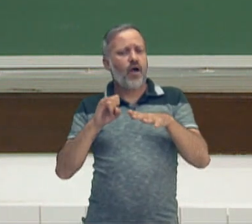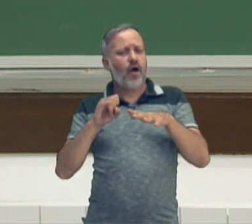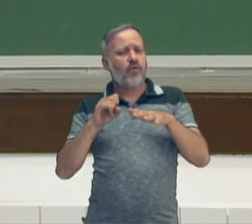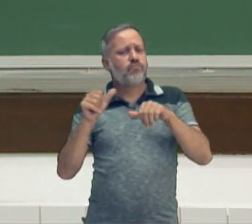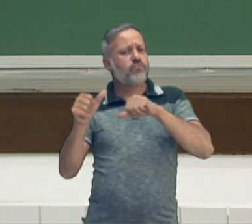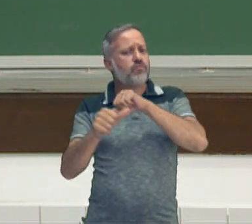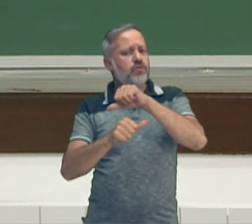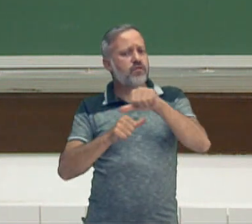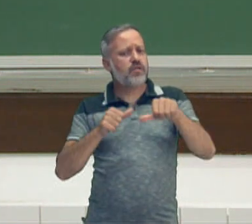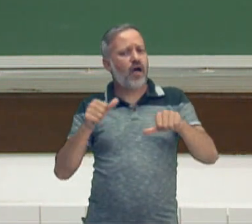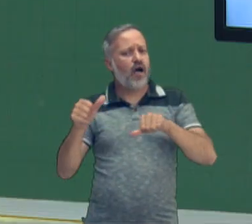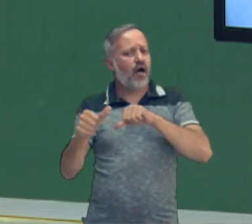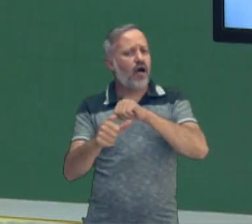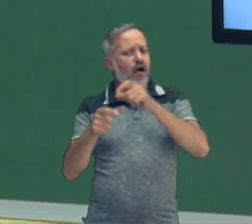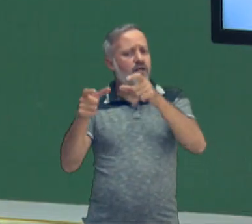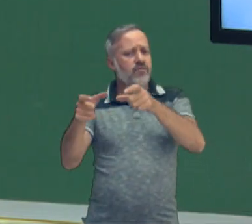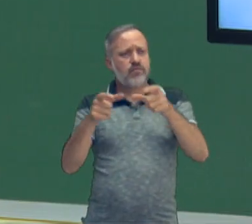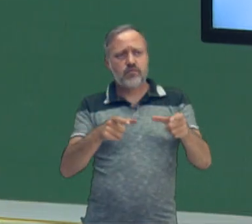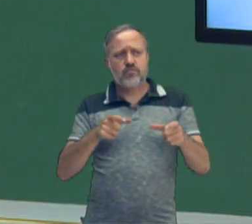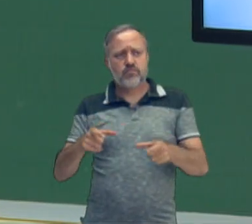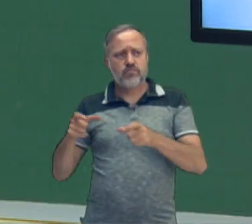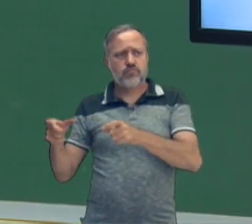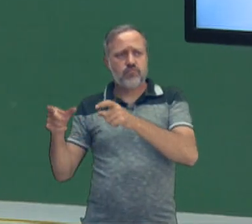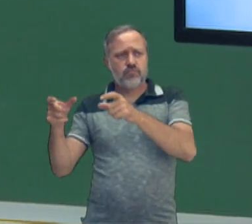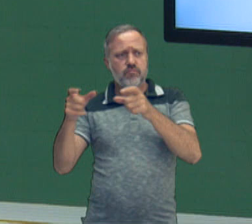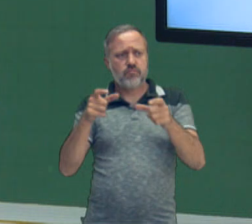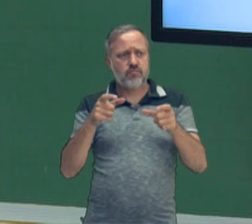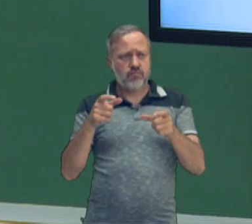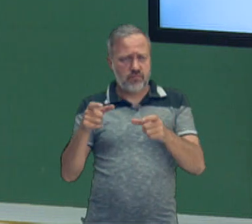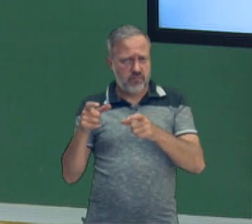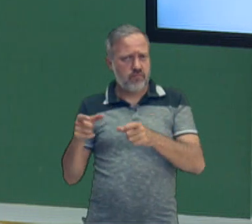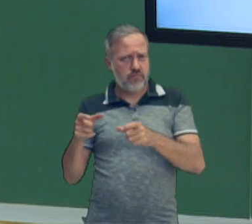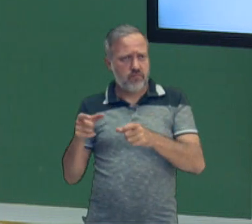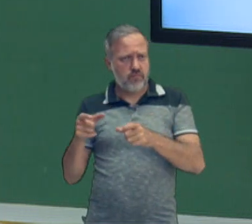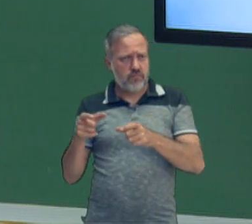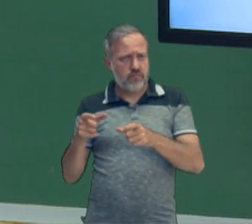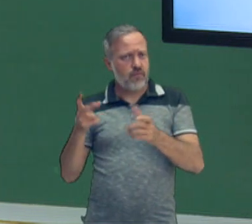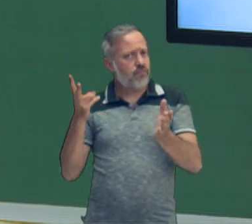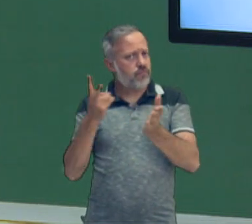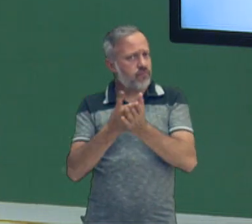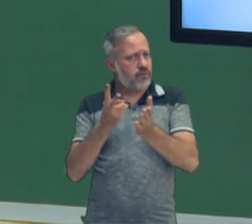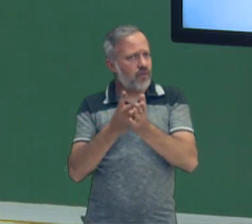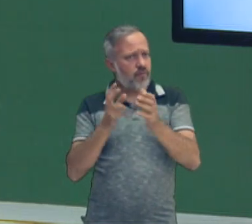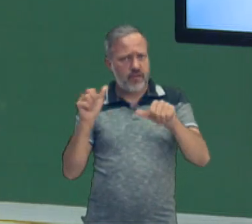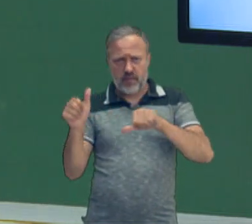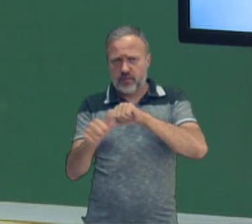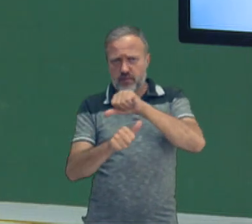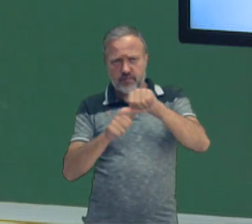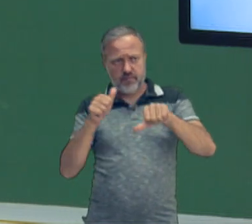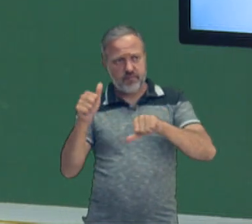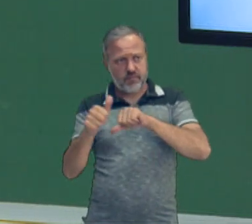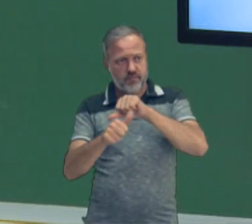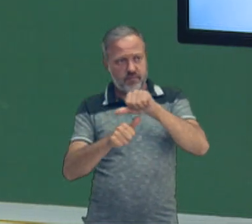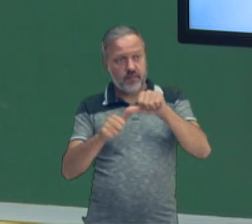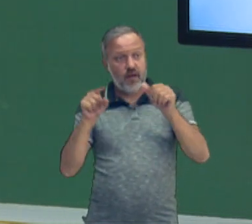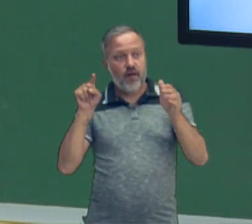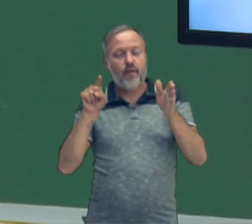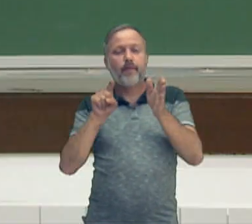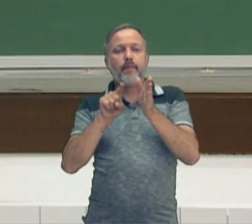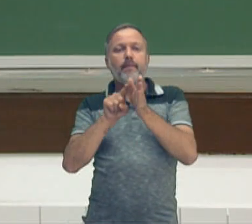dessa transformação e alteração que esses movimentos migratórios fazem no espaço. Ok? E aí ele